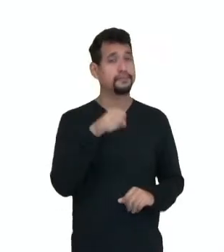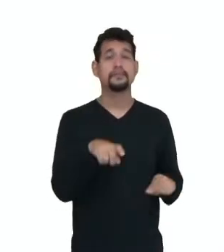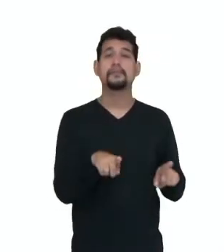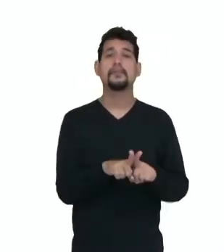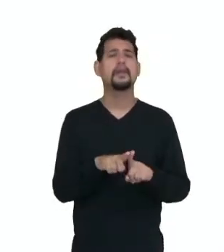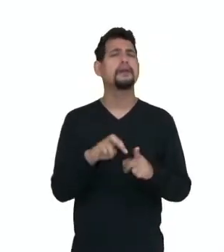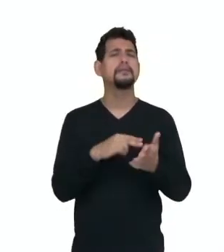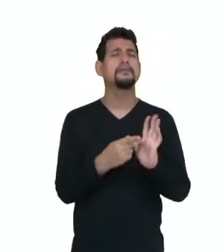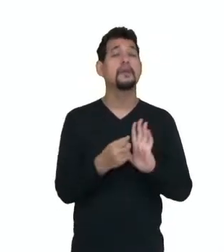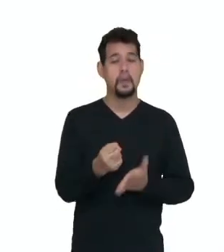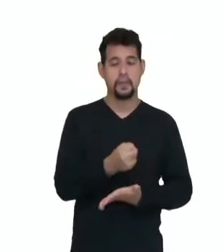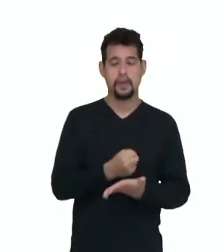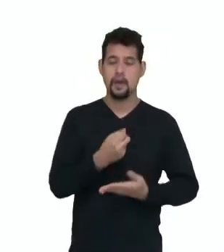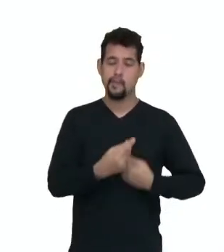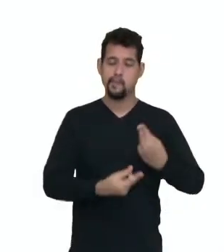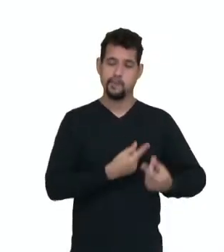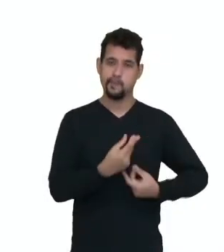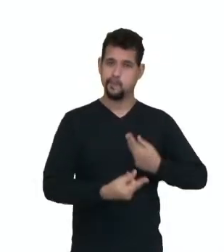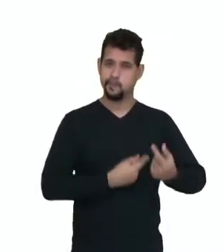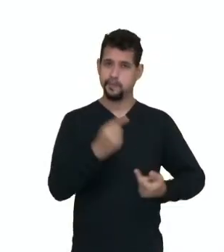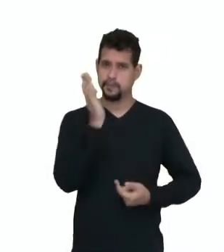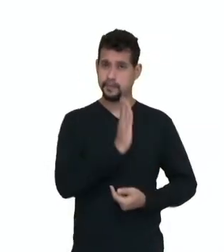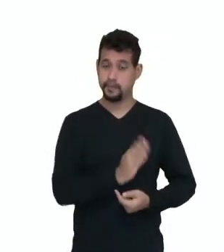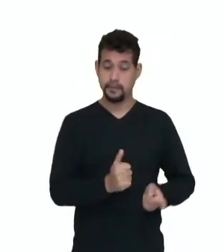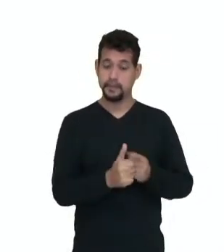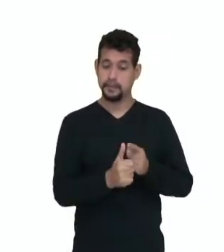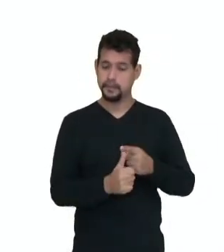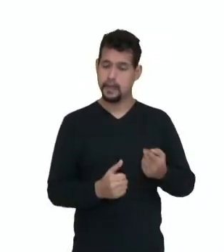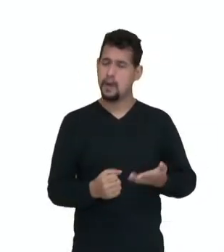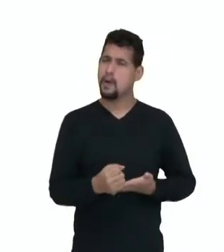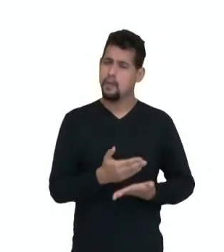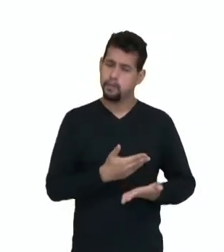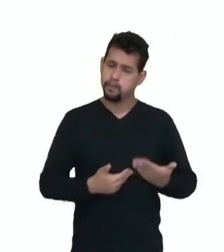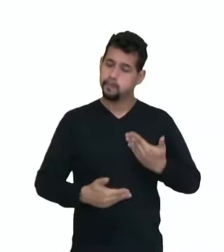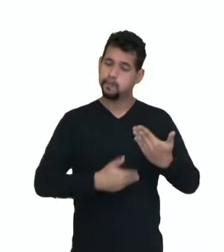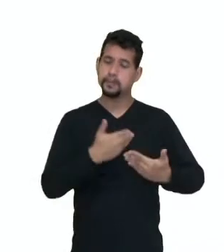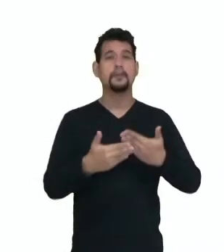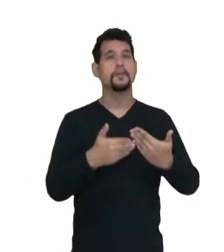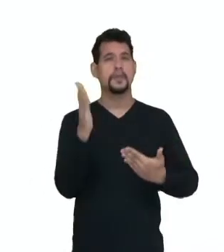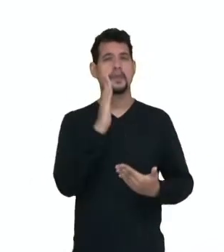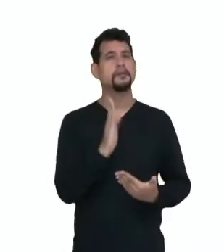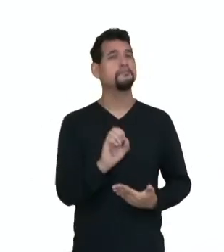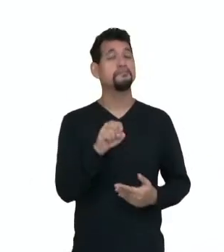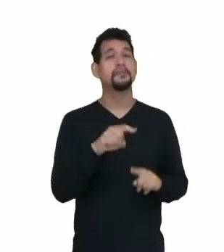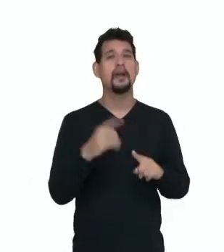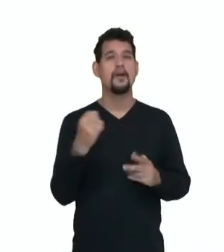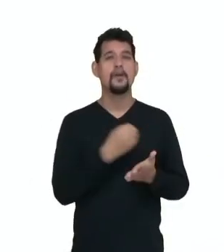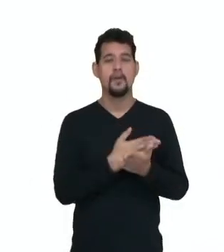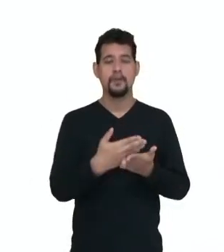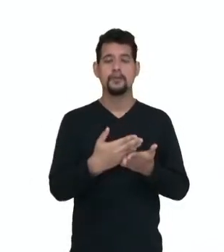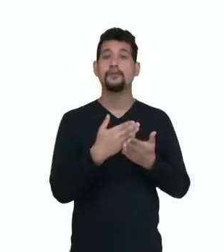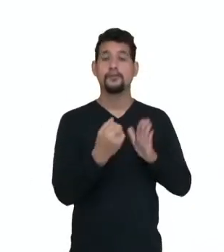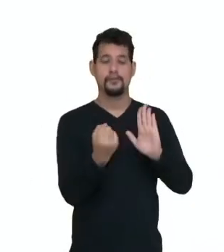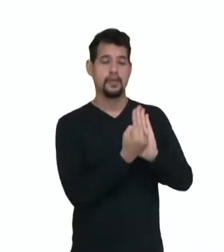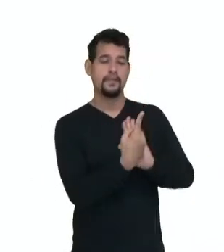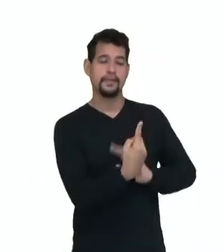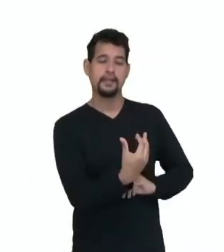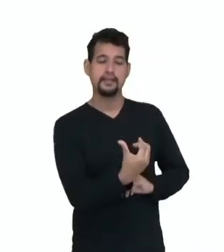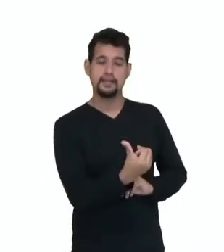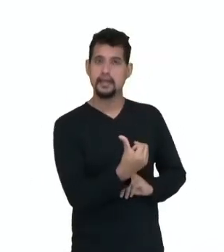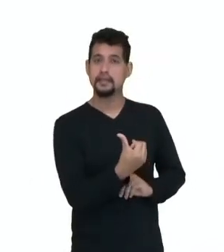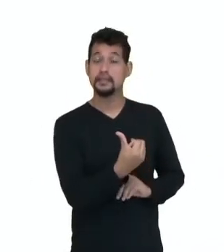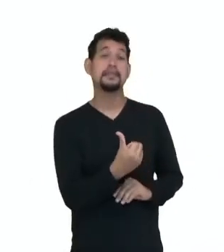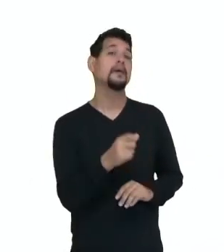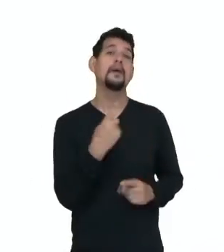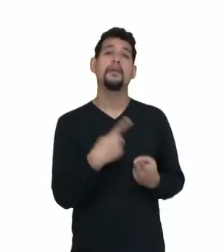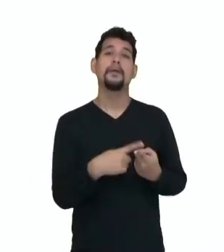das bases da economia do Brasil. Foi a primeira base da economia do nosso país, ok? Isso desde o século XVI, né? Com a entrada ali,